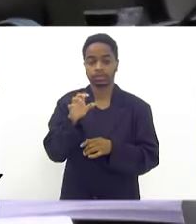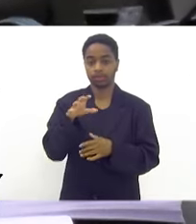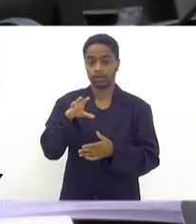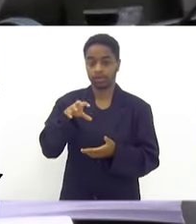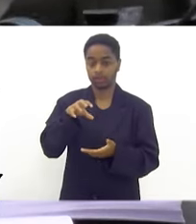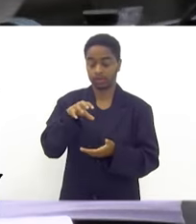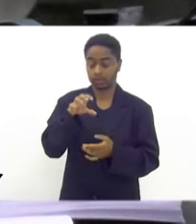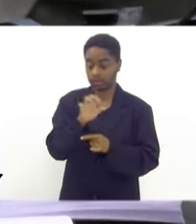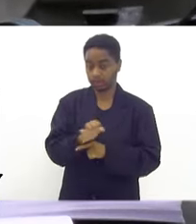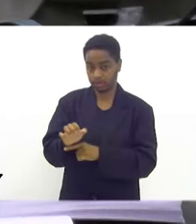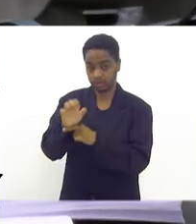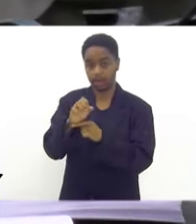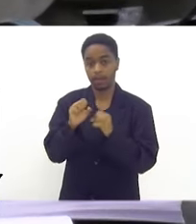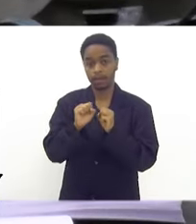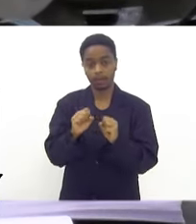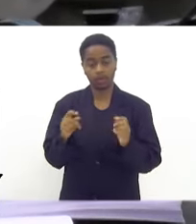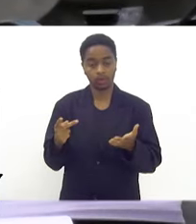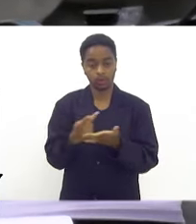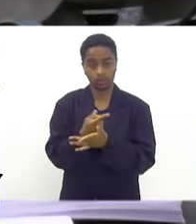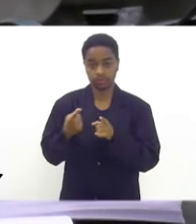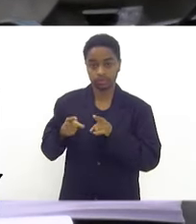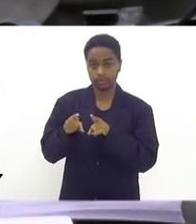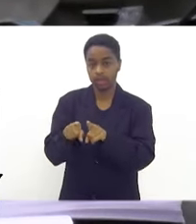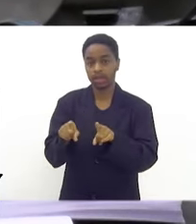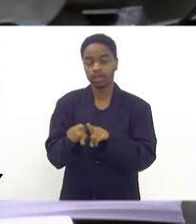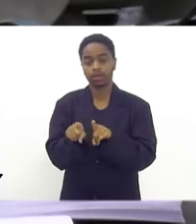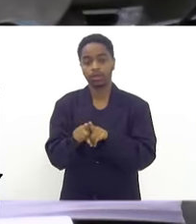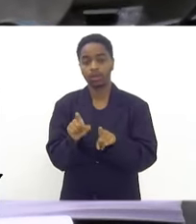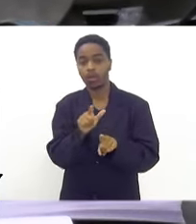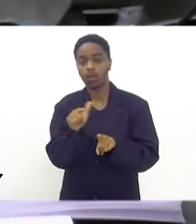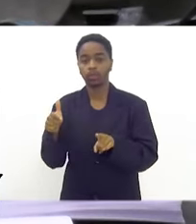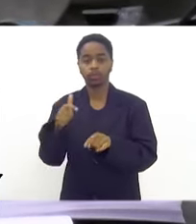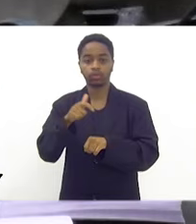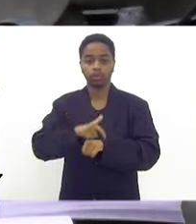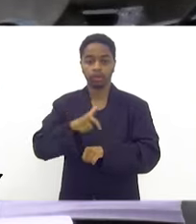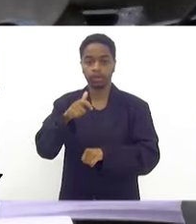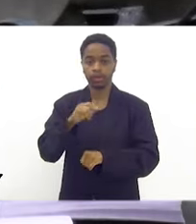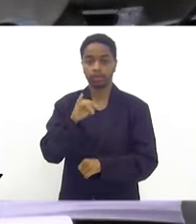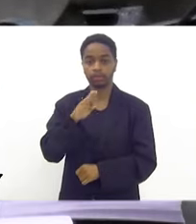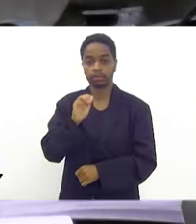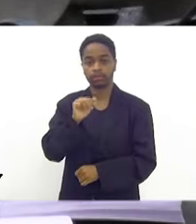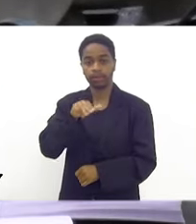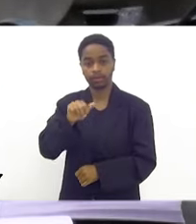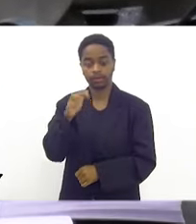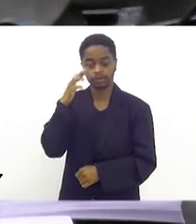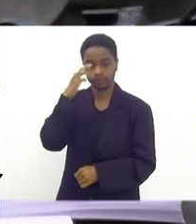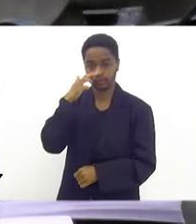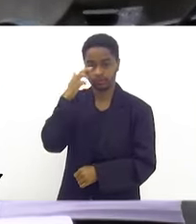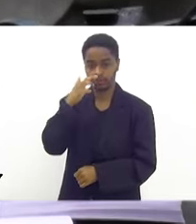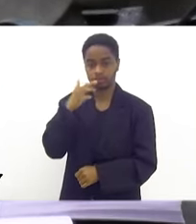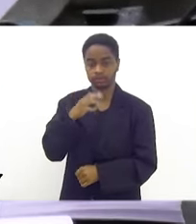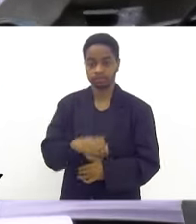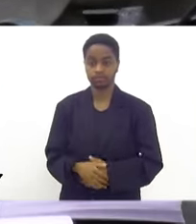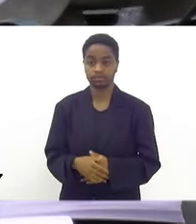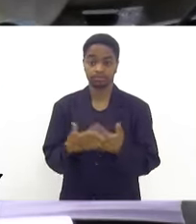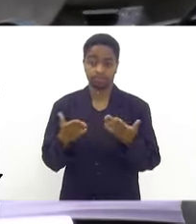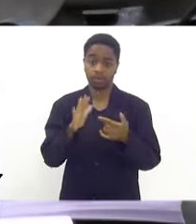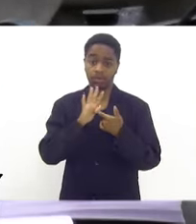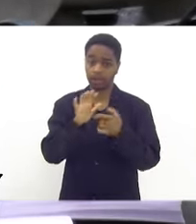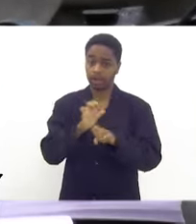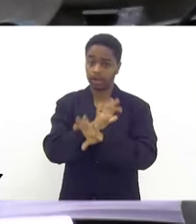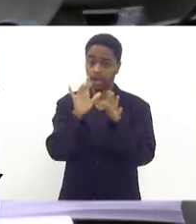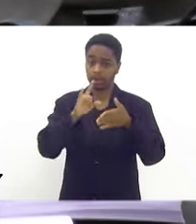ocorrer em duplicidade ou em um momento em que o Ibama exerceu o seu poder de fiscalização supletiva Então tá muito claro